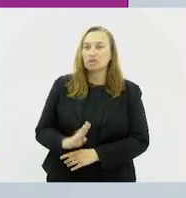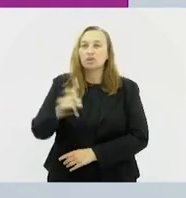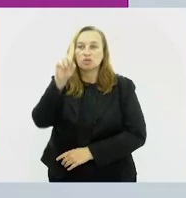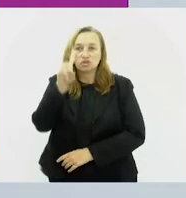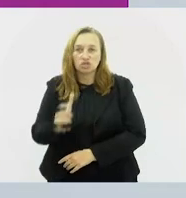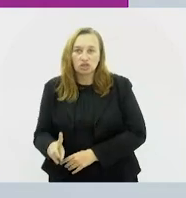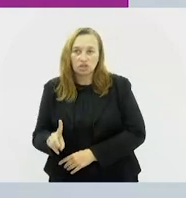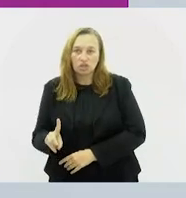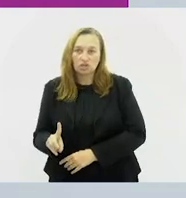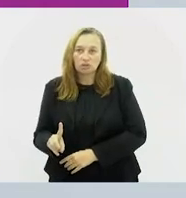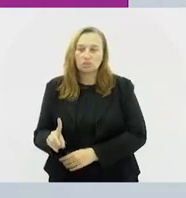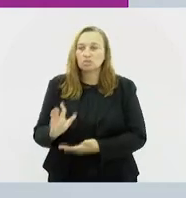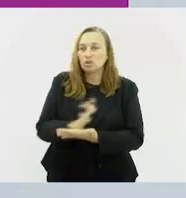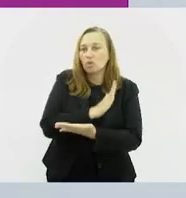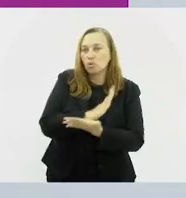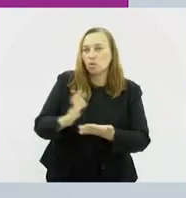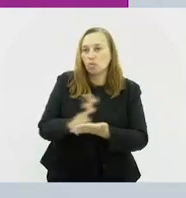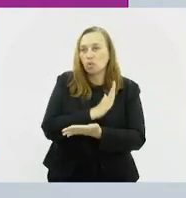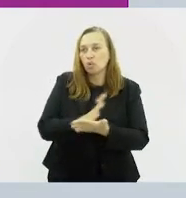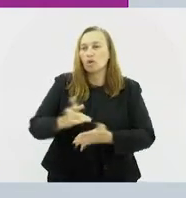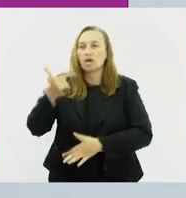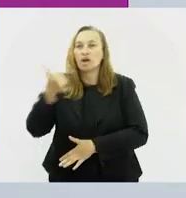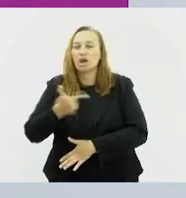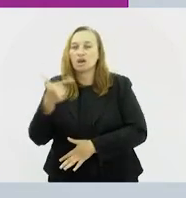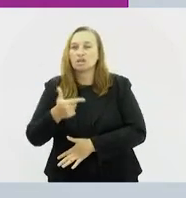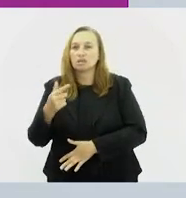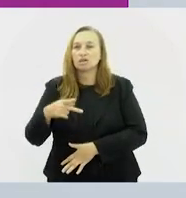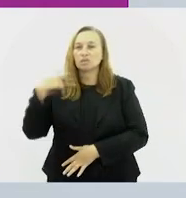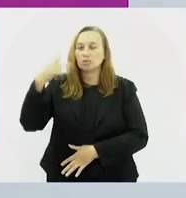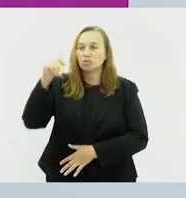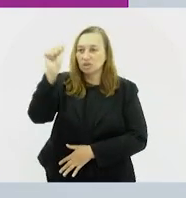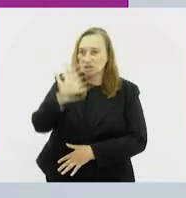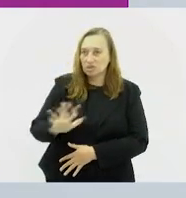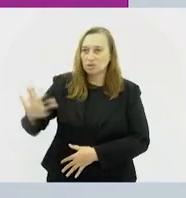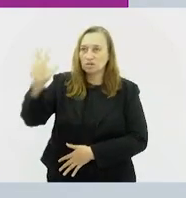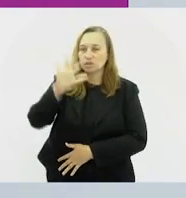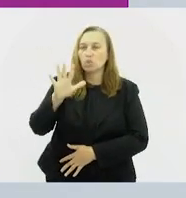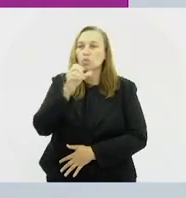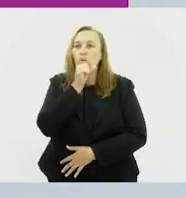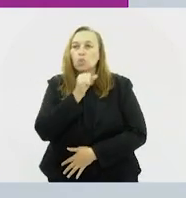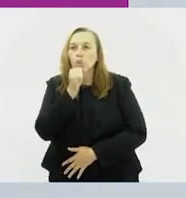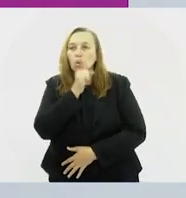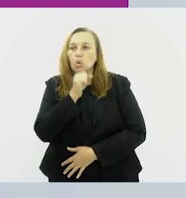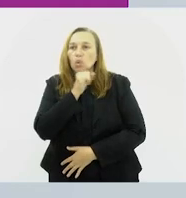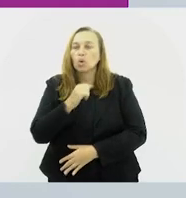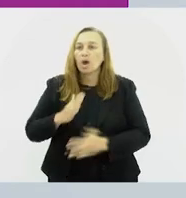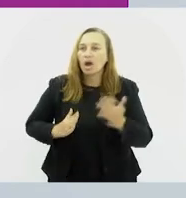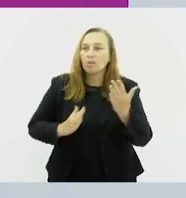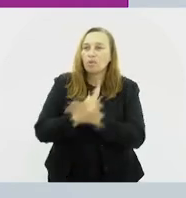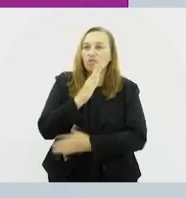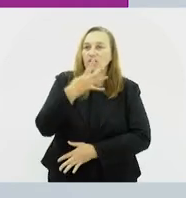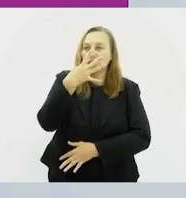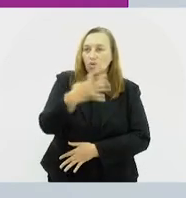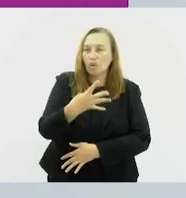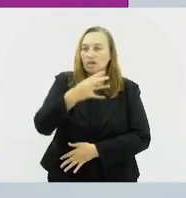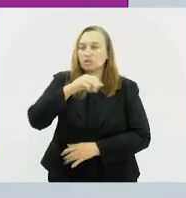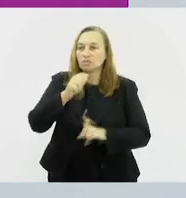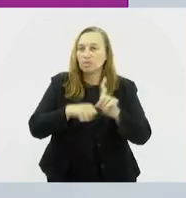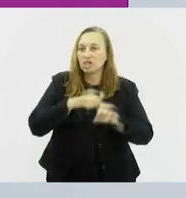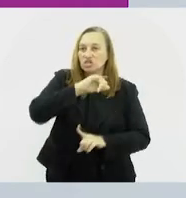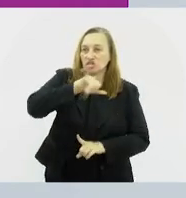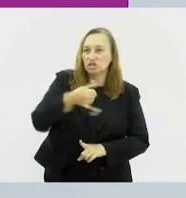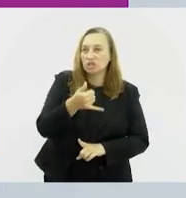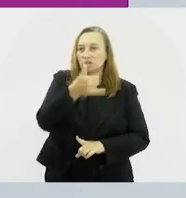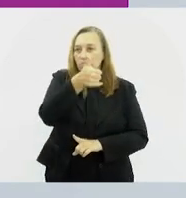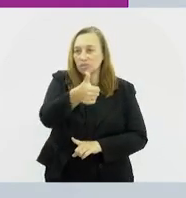alguns direitos. A segunda foi a Política Nacional, aprovada em 4